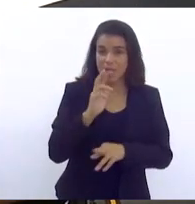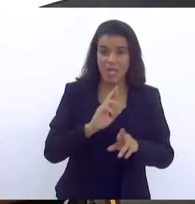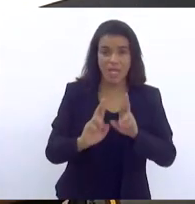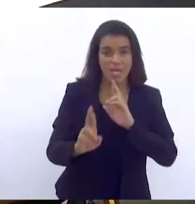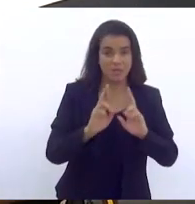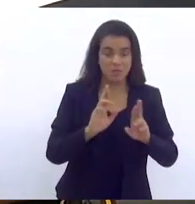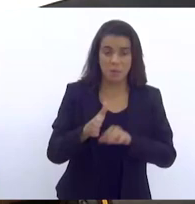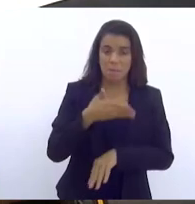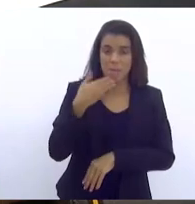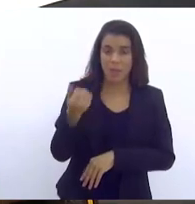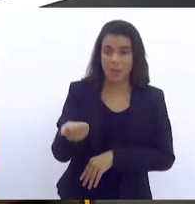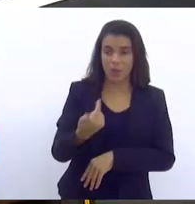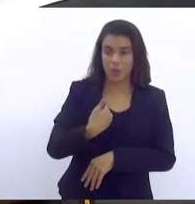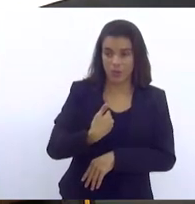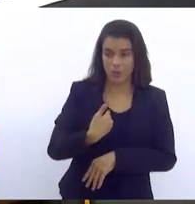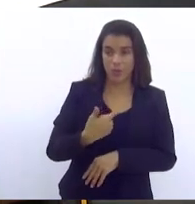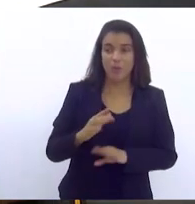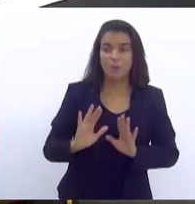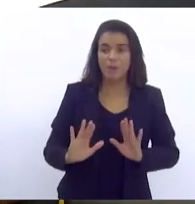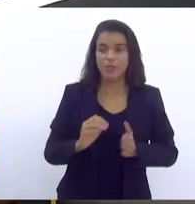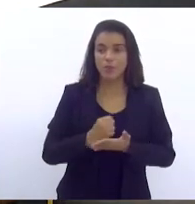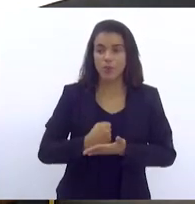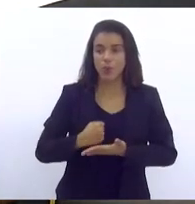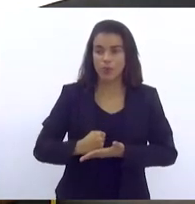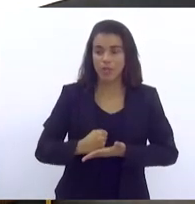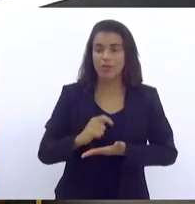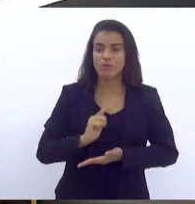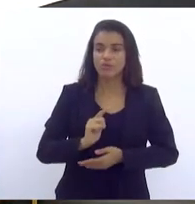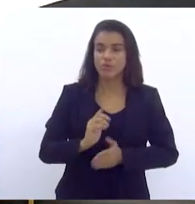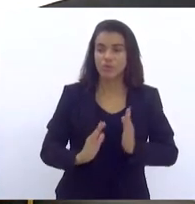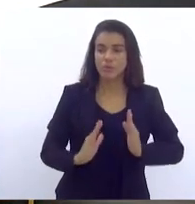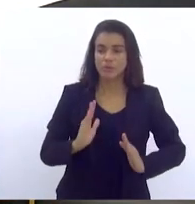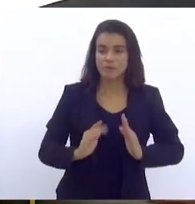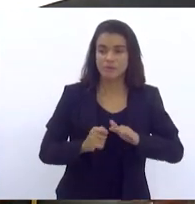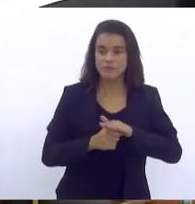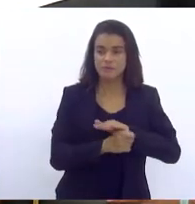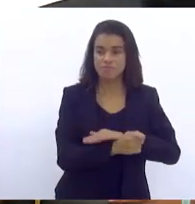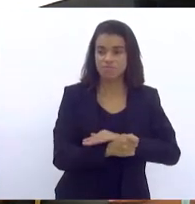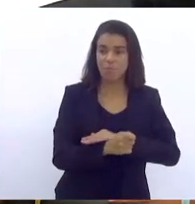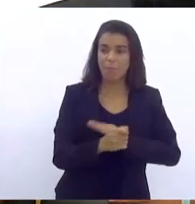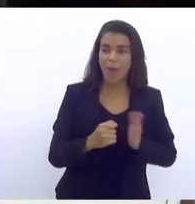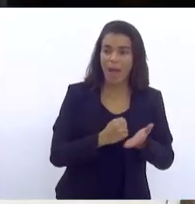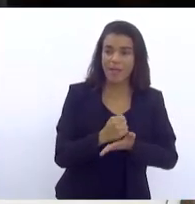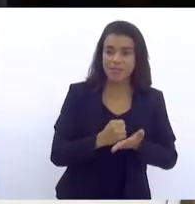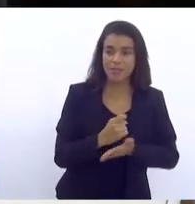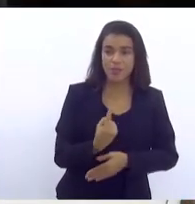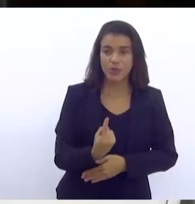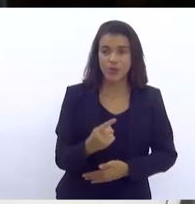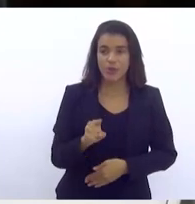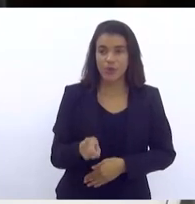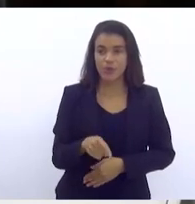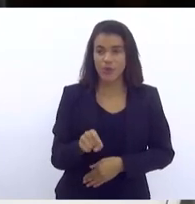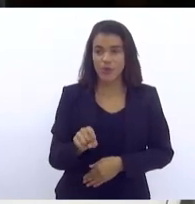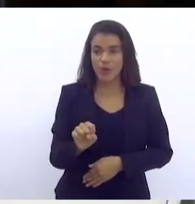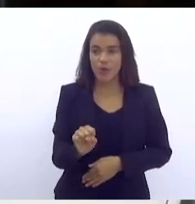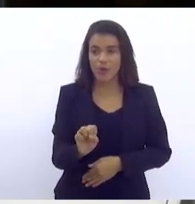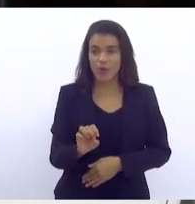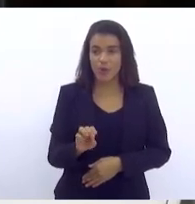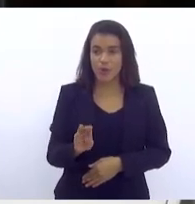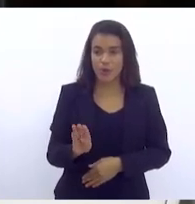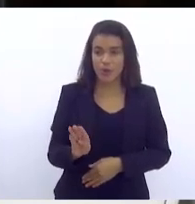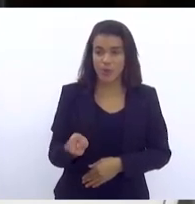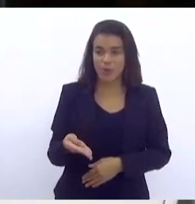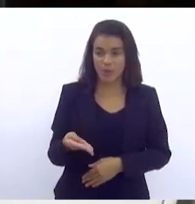melhor que eu mas no contrato a gente tinha uma previsão de investimento mío de 1,8 bilhões